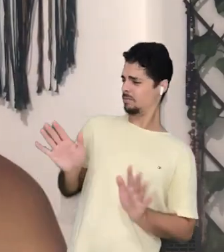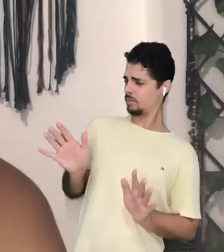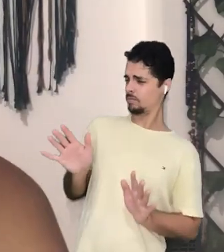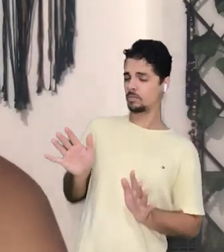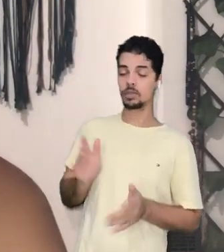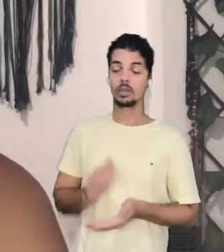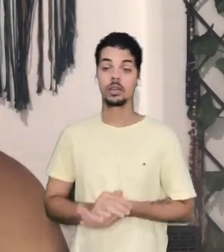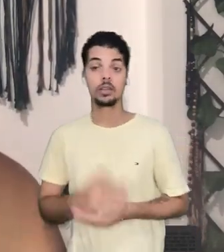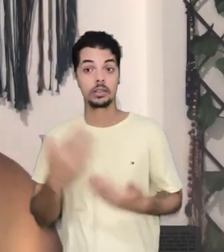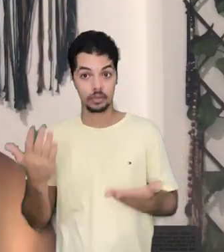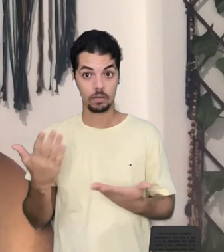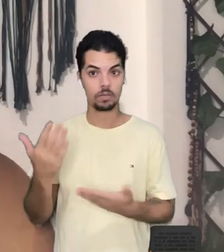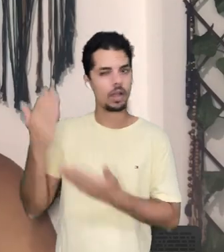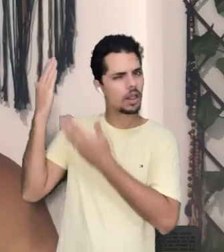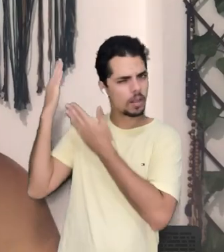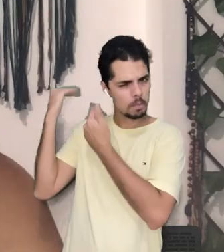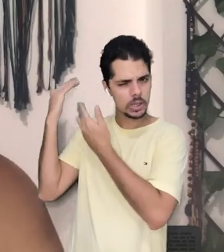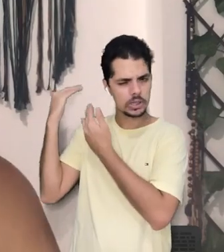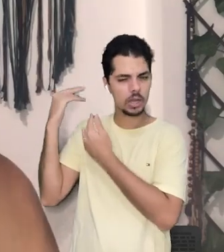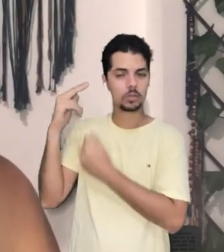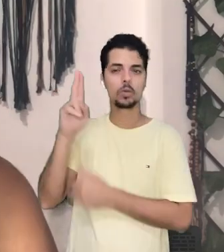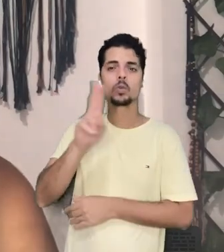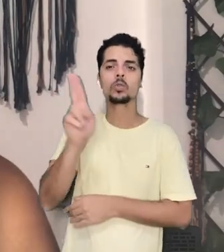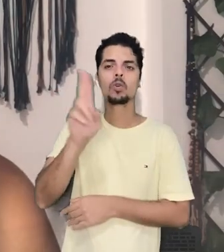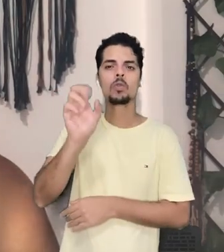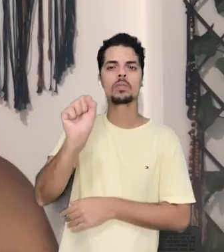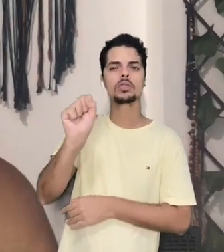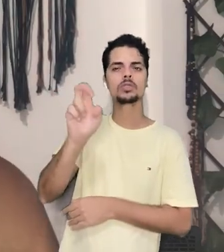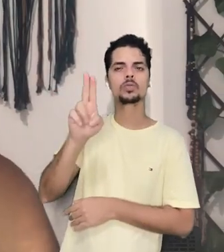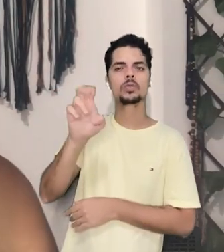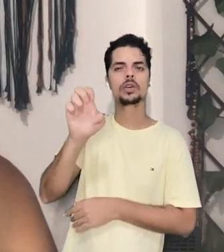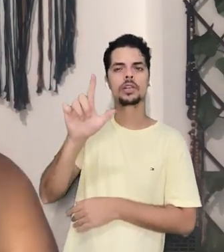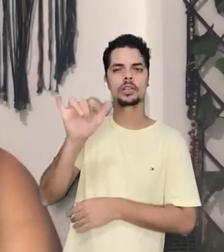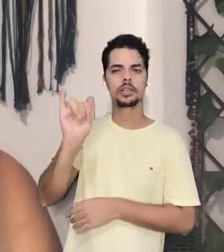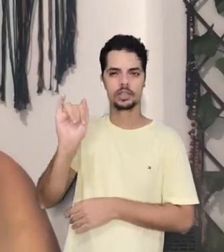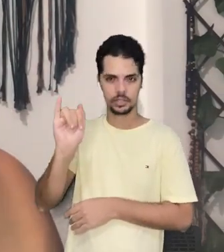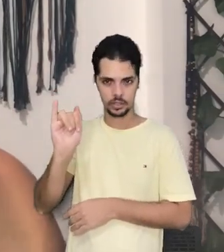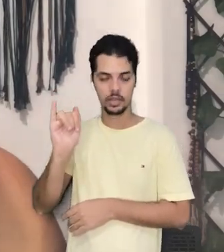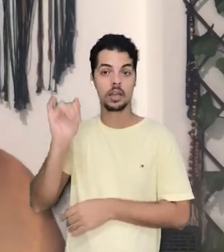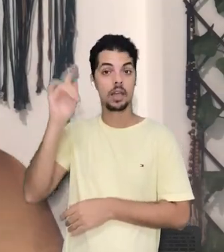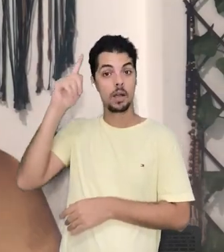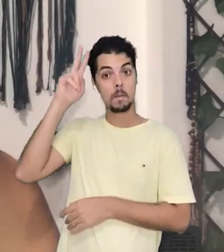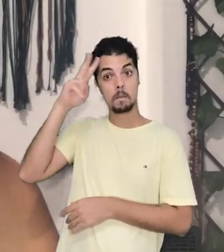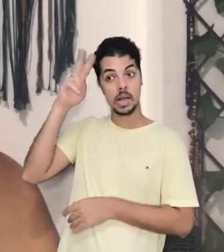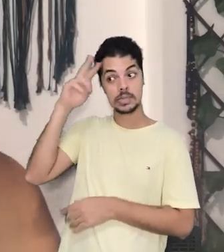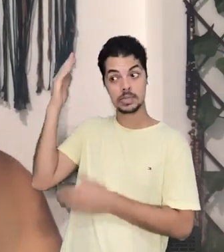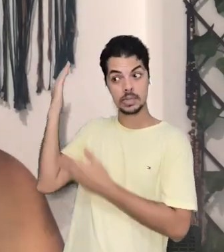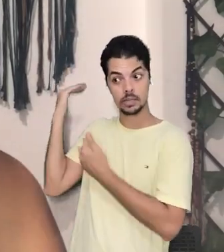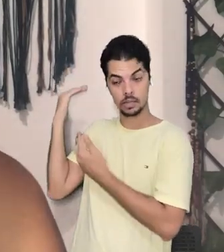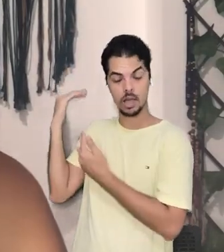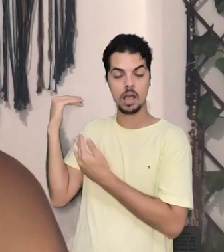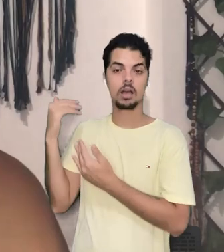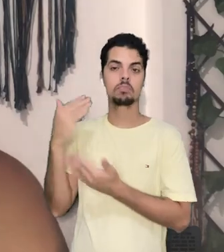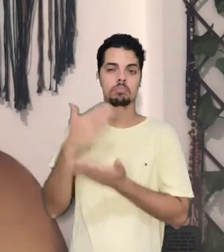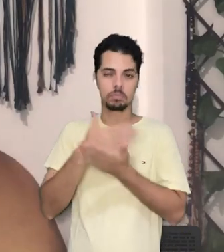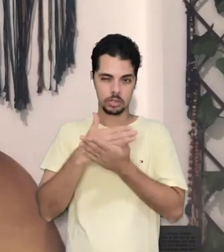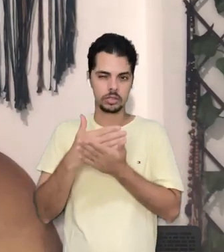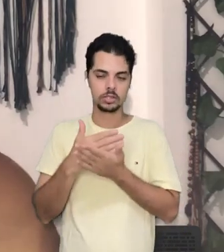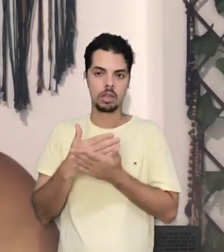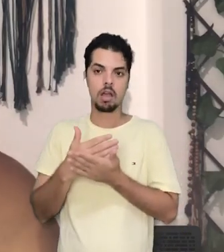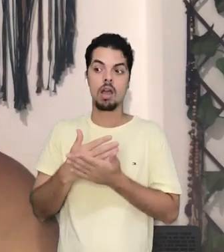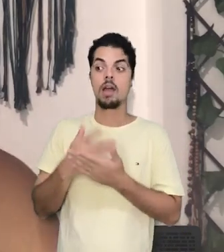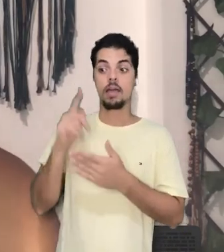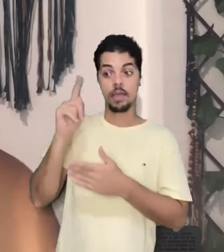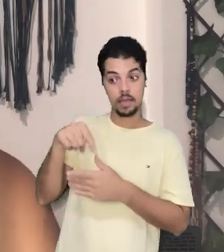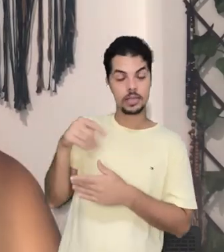Sueli Carneiro, narrada lá no início? Então, é uma oportunidade de refletir em sala